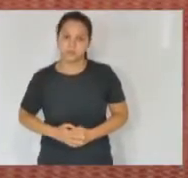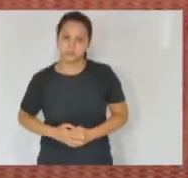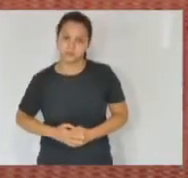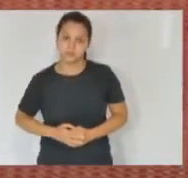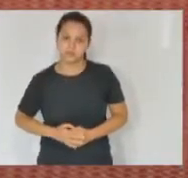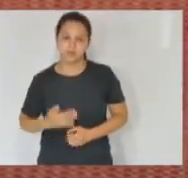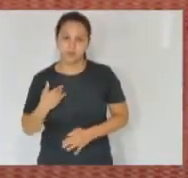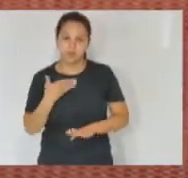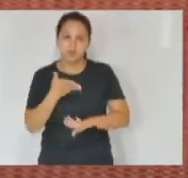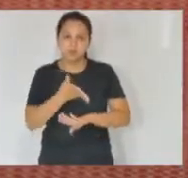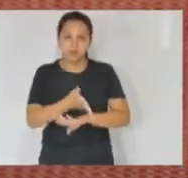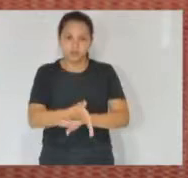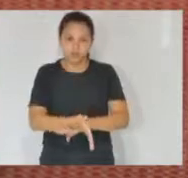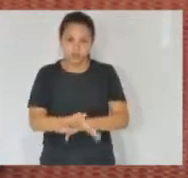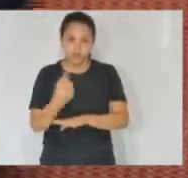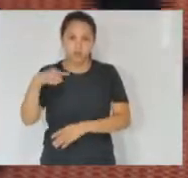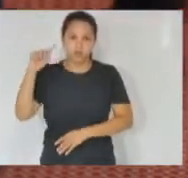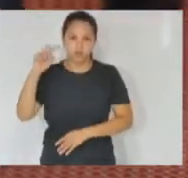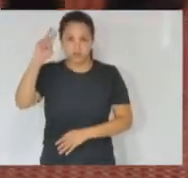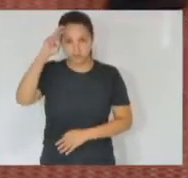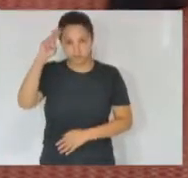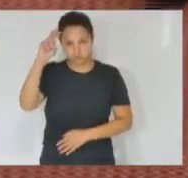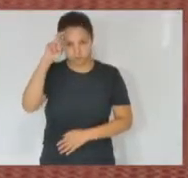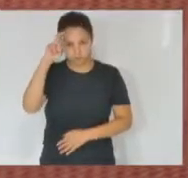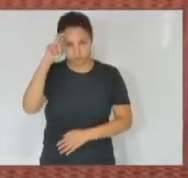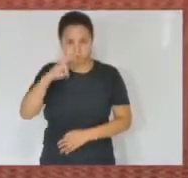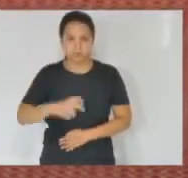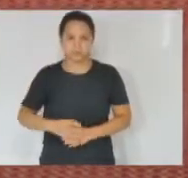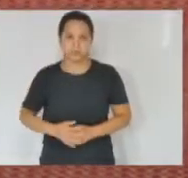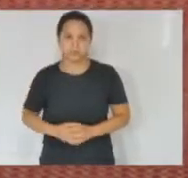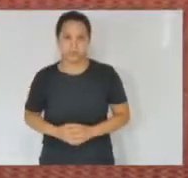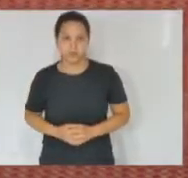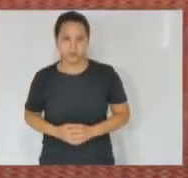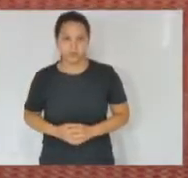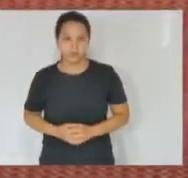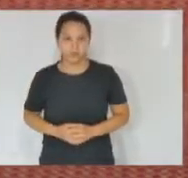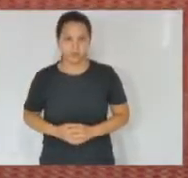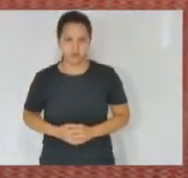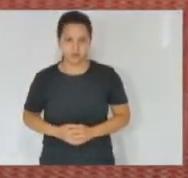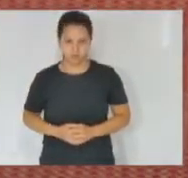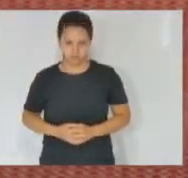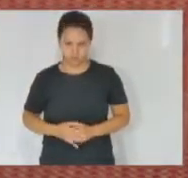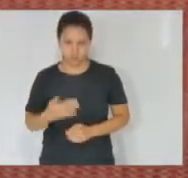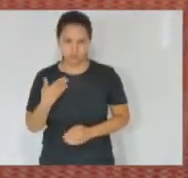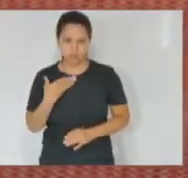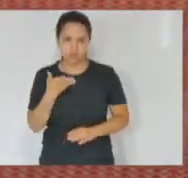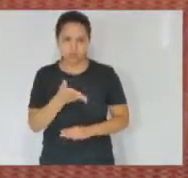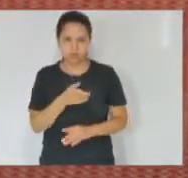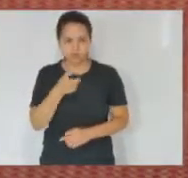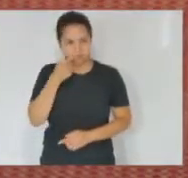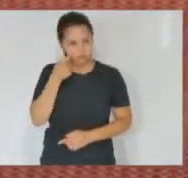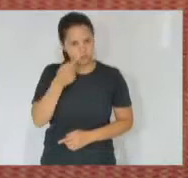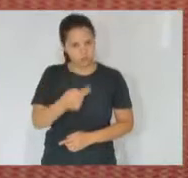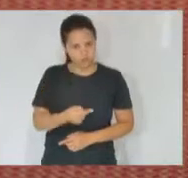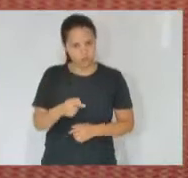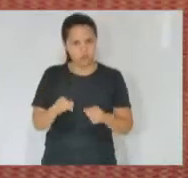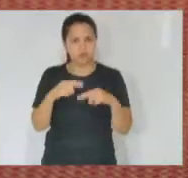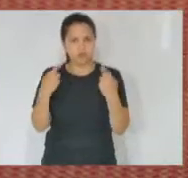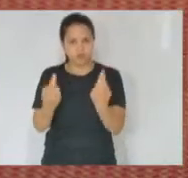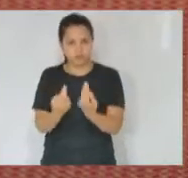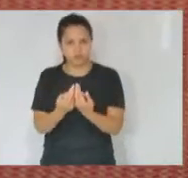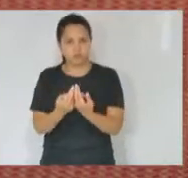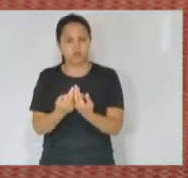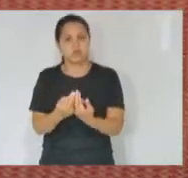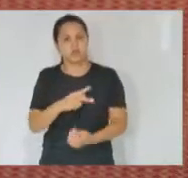estive lá na última quinta-feira, onde lhe acompanhei nessa audiência pública,